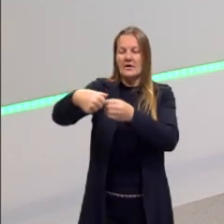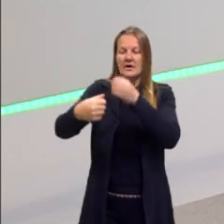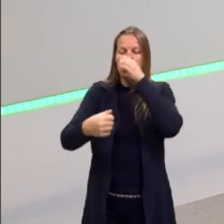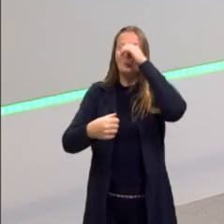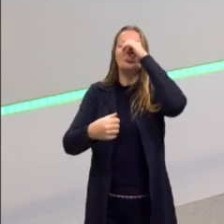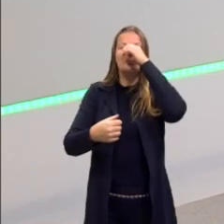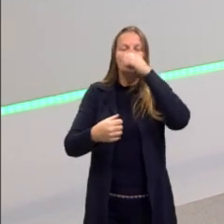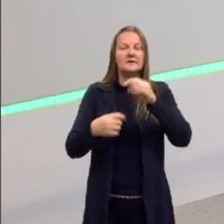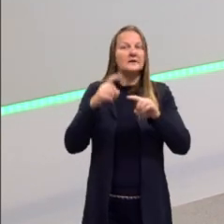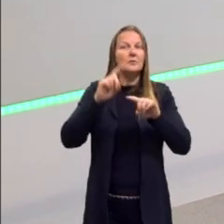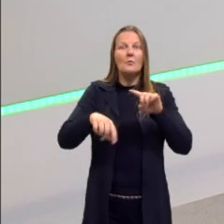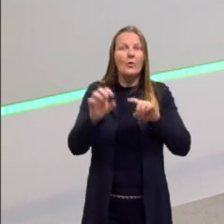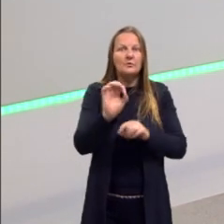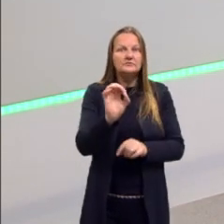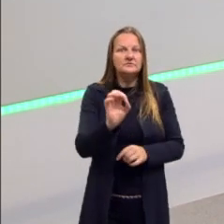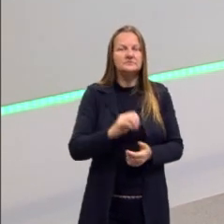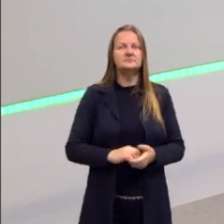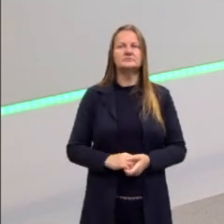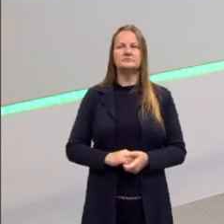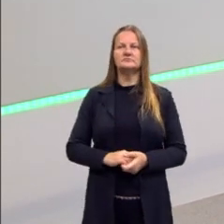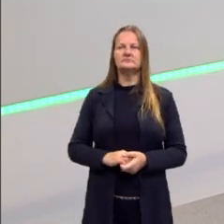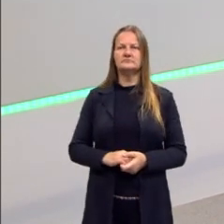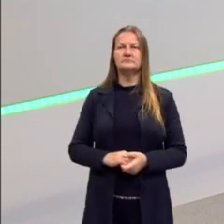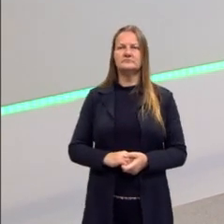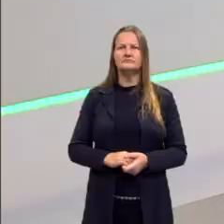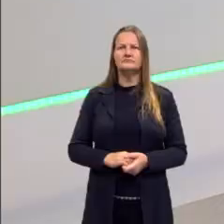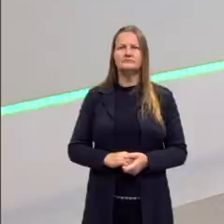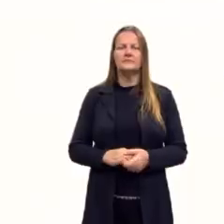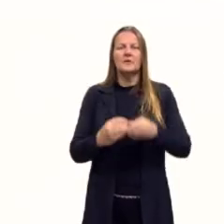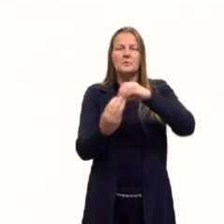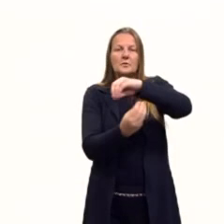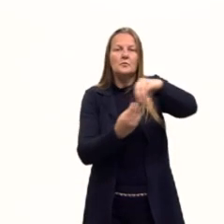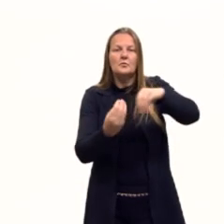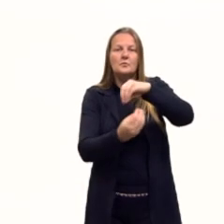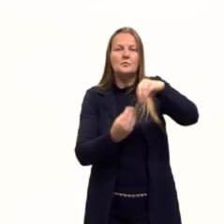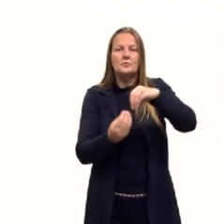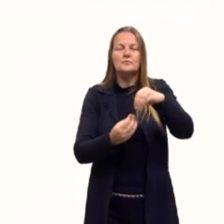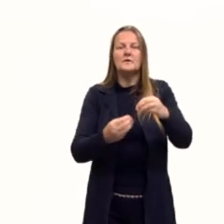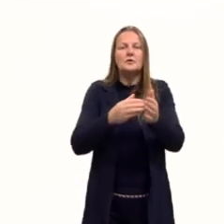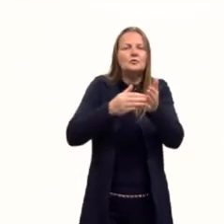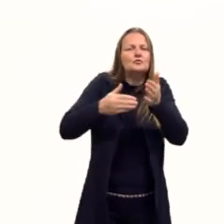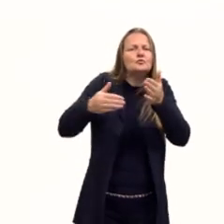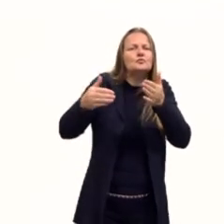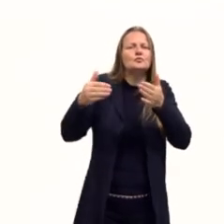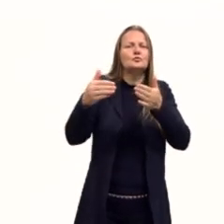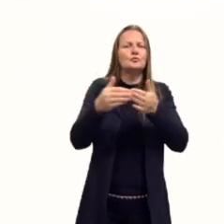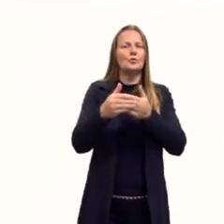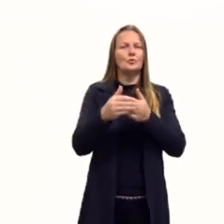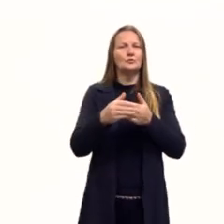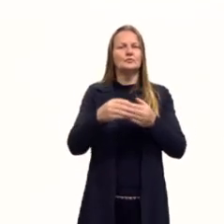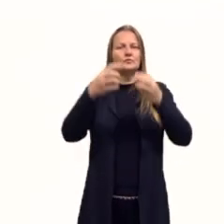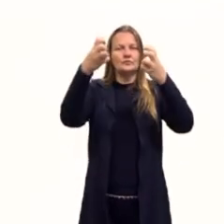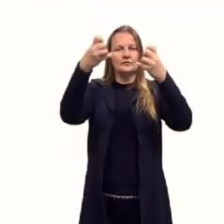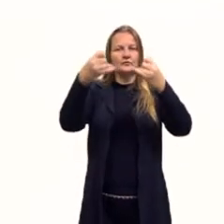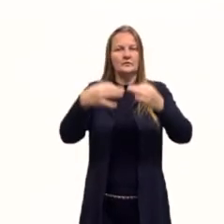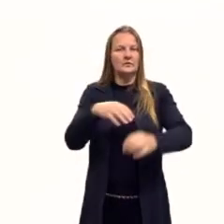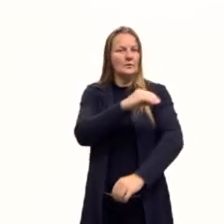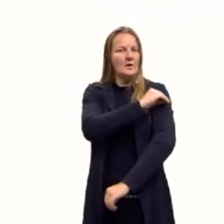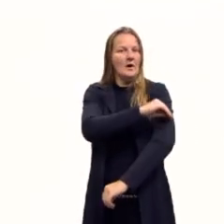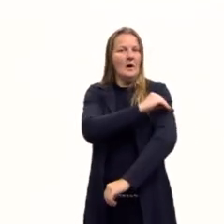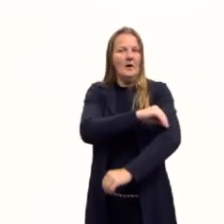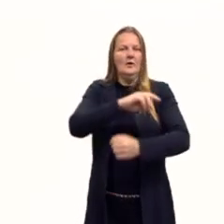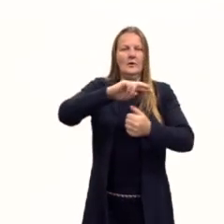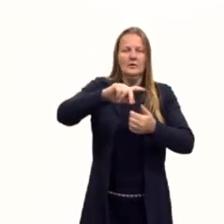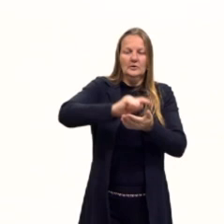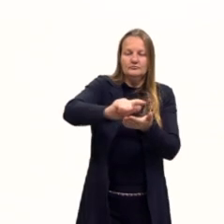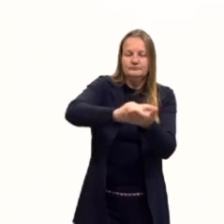não pode ser feito e o composto principal de todos os produtos que eu estou falando álcool de limpeza